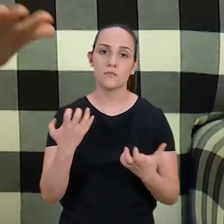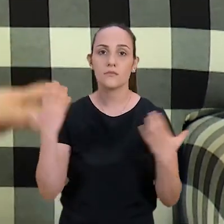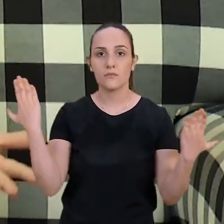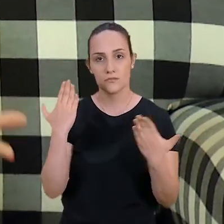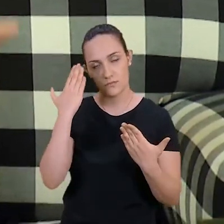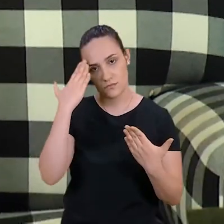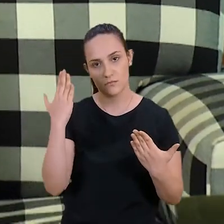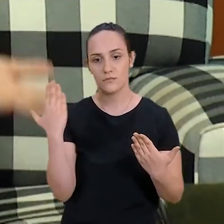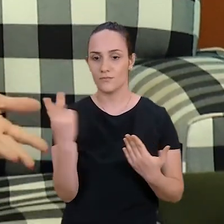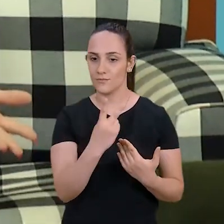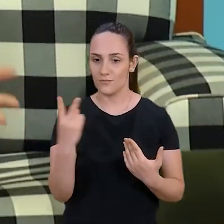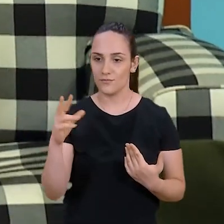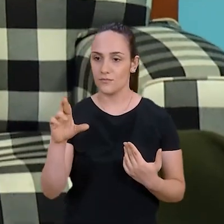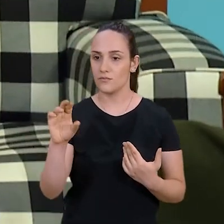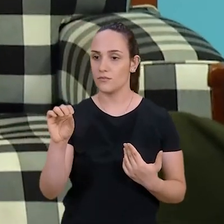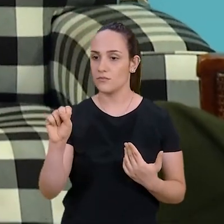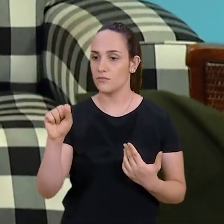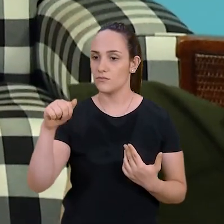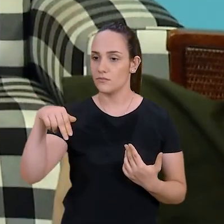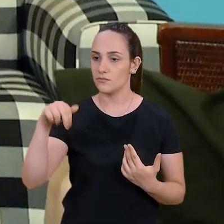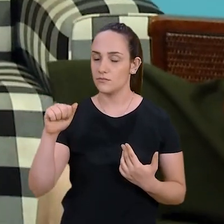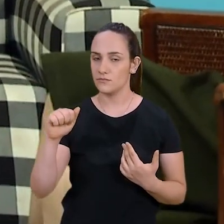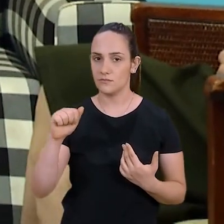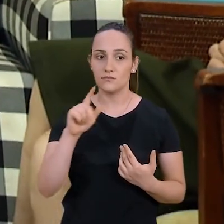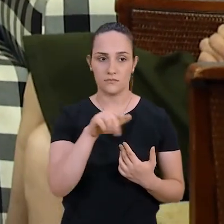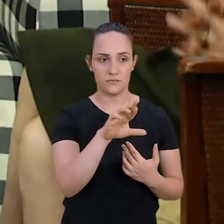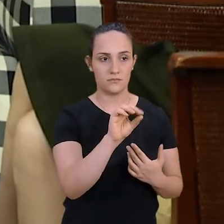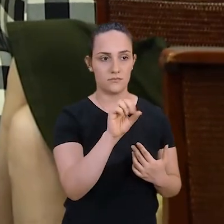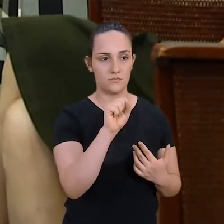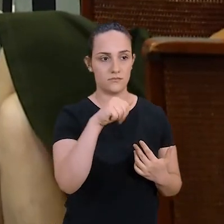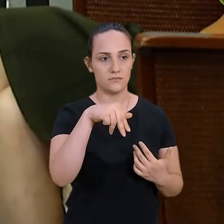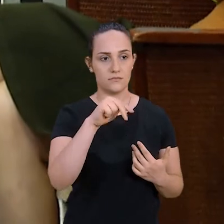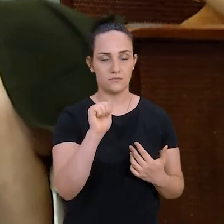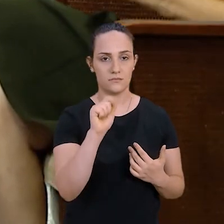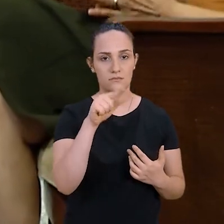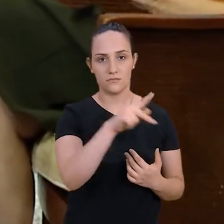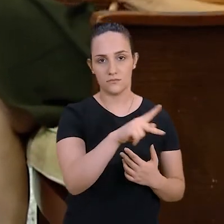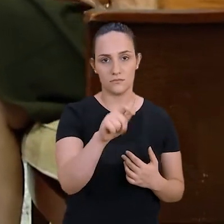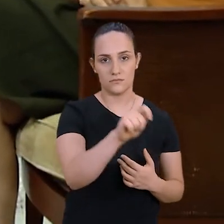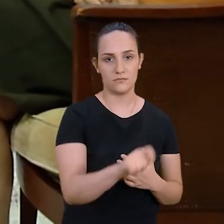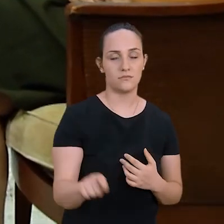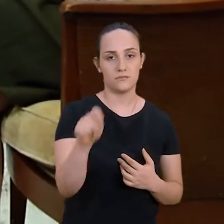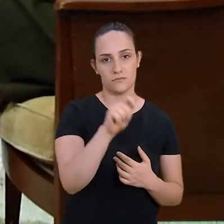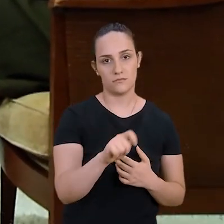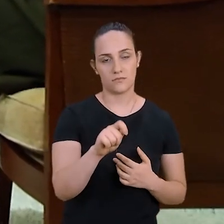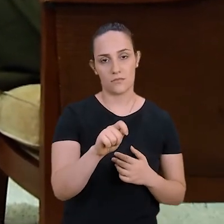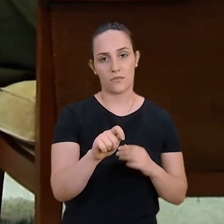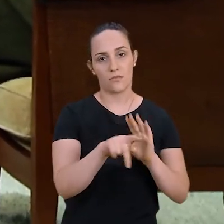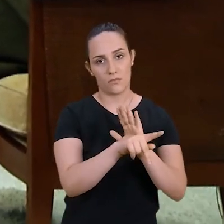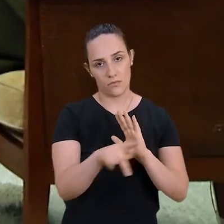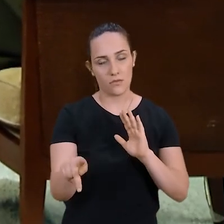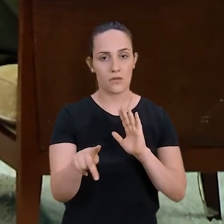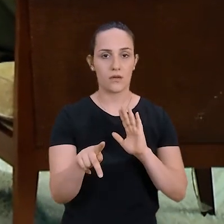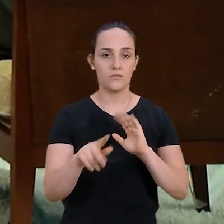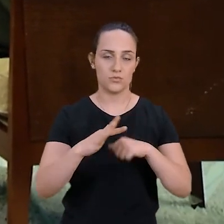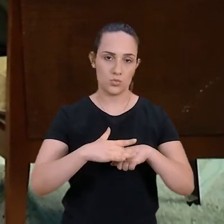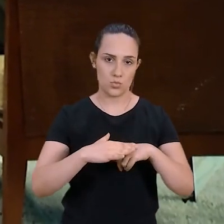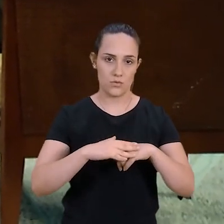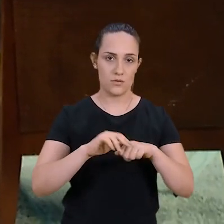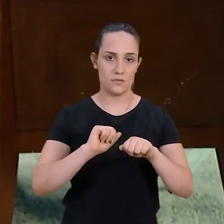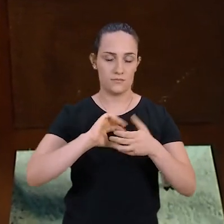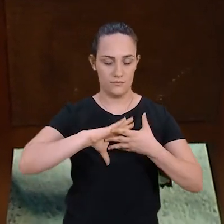então as duas Rosanas, a Rosana Martins, presidente da DONE, Associação de Doenças Neuromusculares de Mato Grosso do Sul,